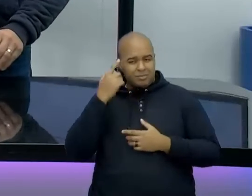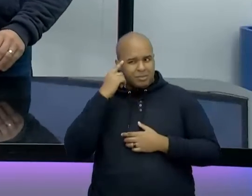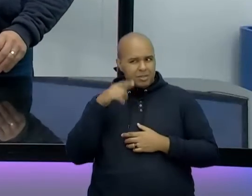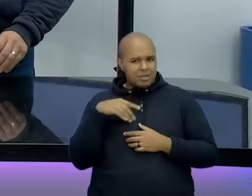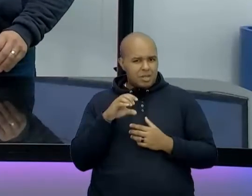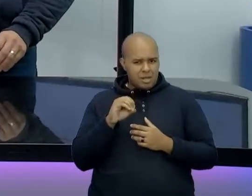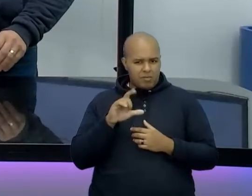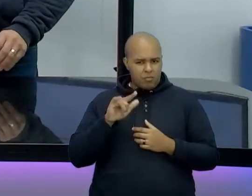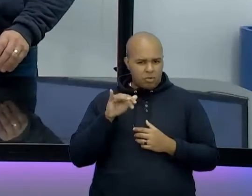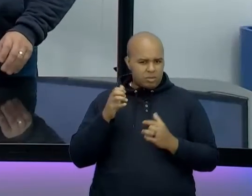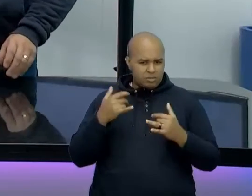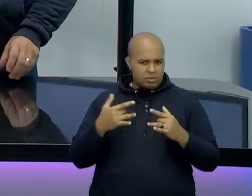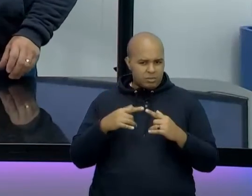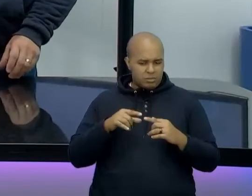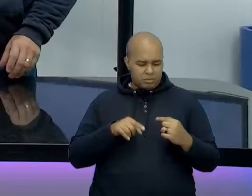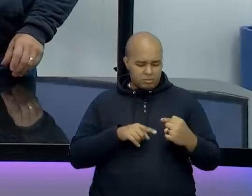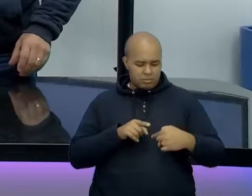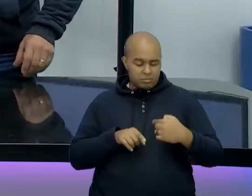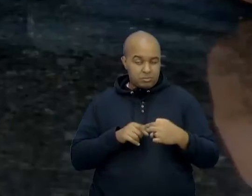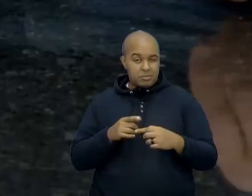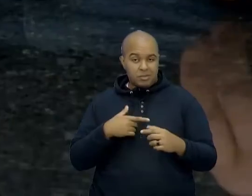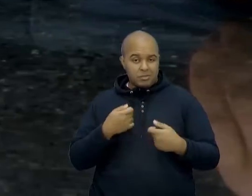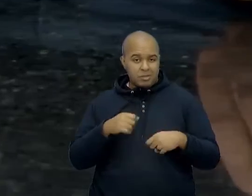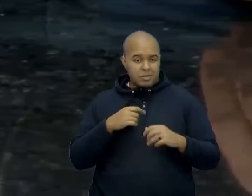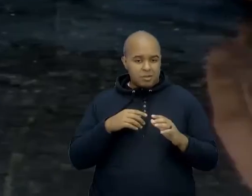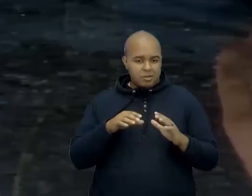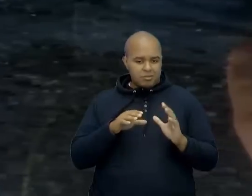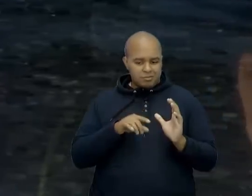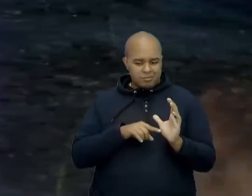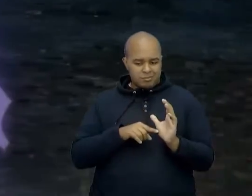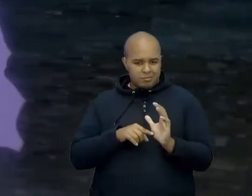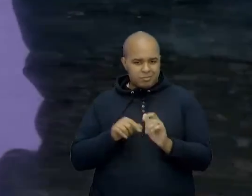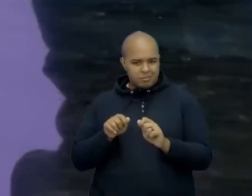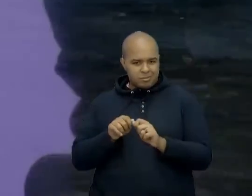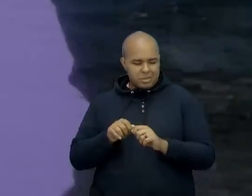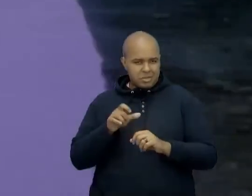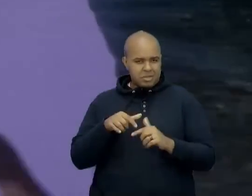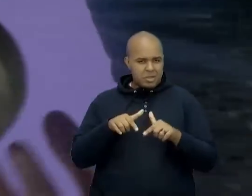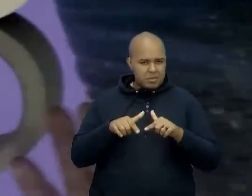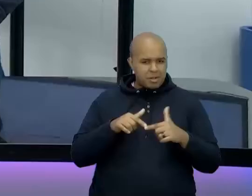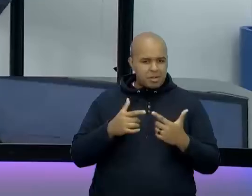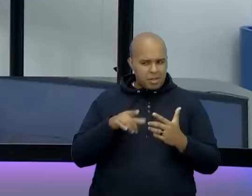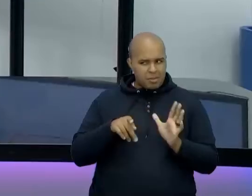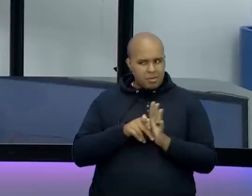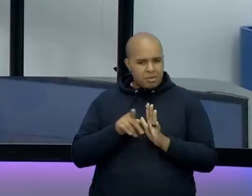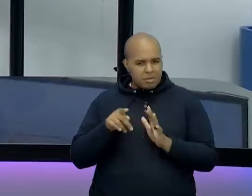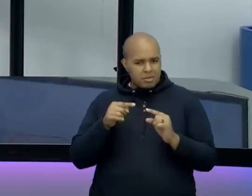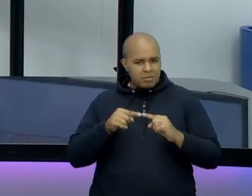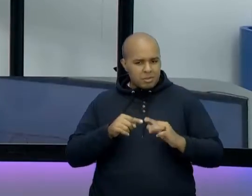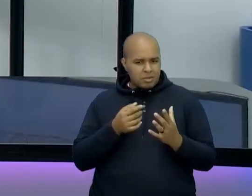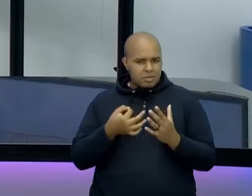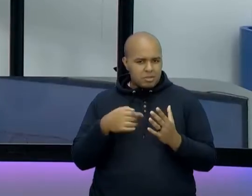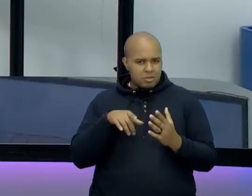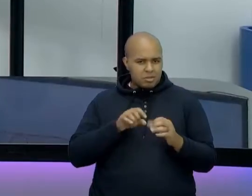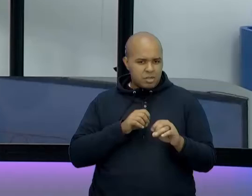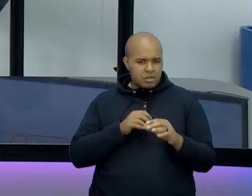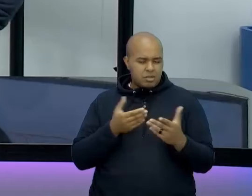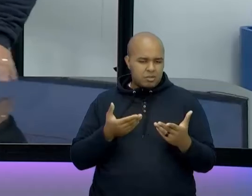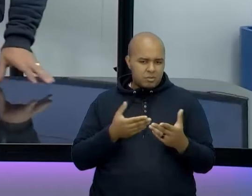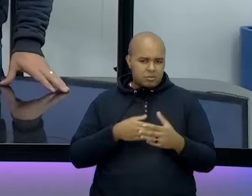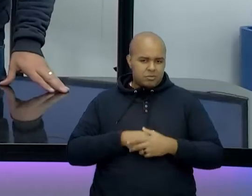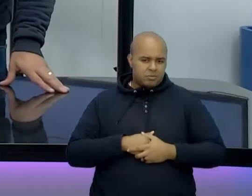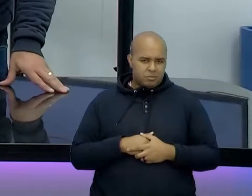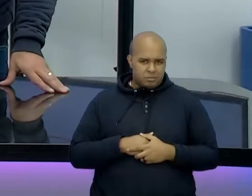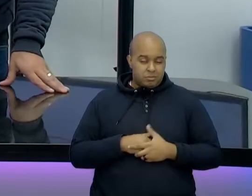na bolinha que eu estou falando, ou na roda, a gente precisa do atrito para fazer esse serviço. E é disso que se trata a nossa aula de